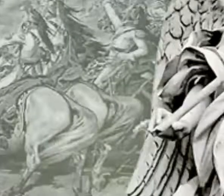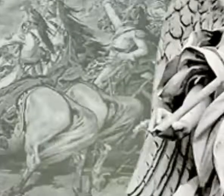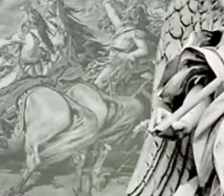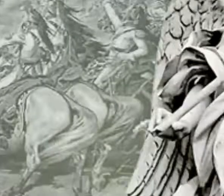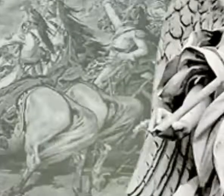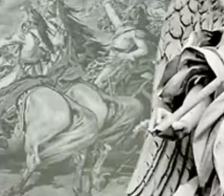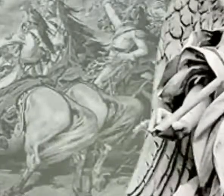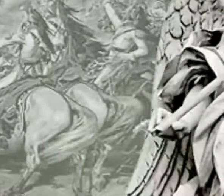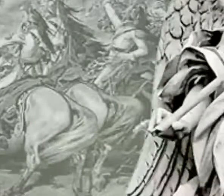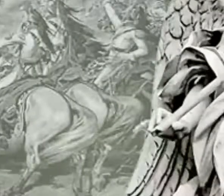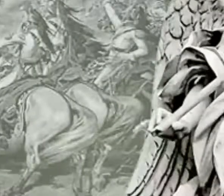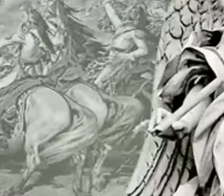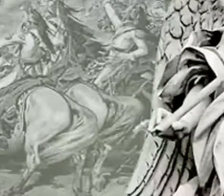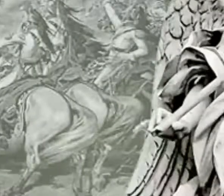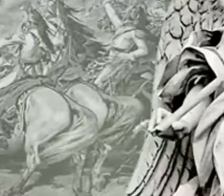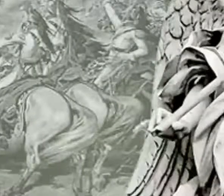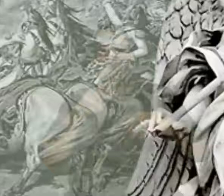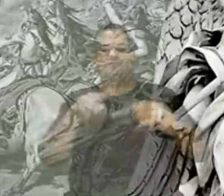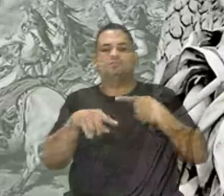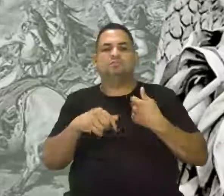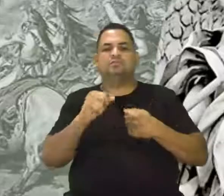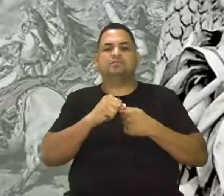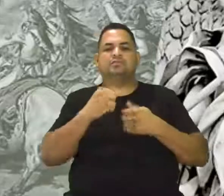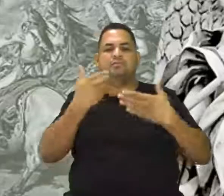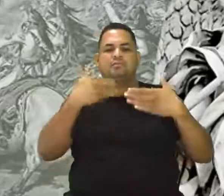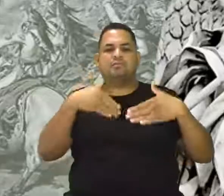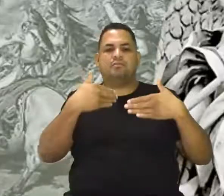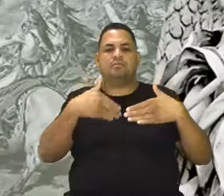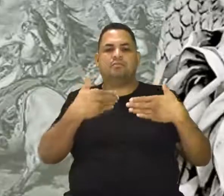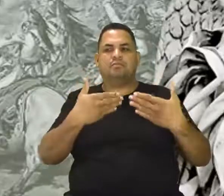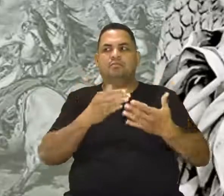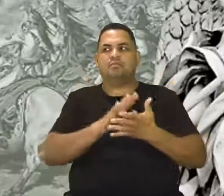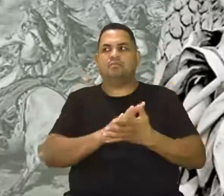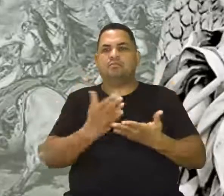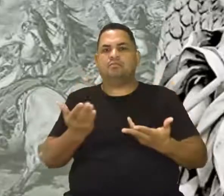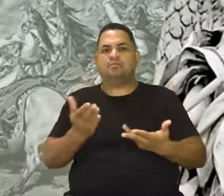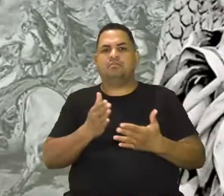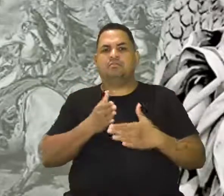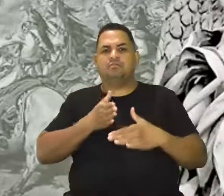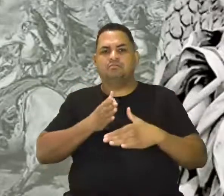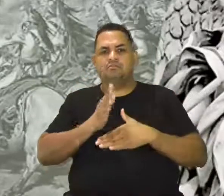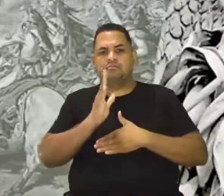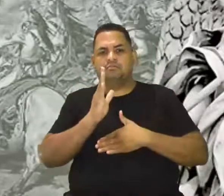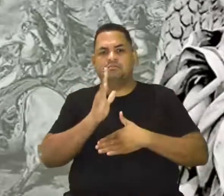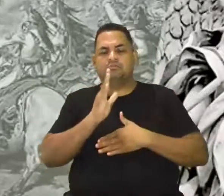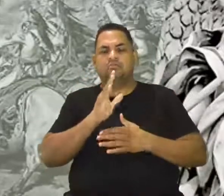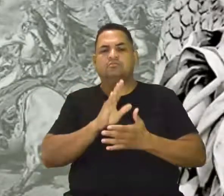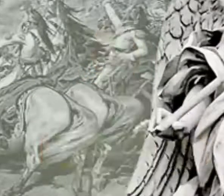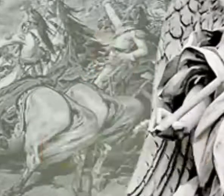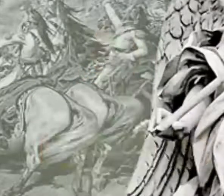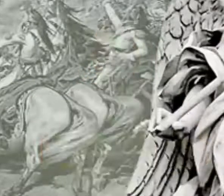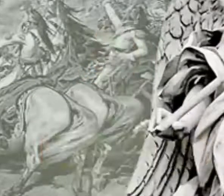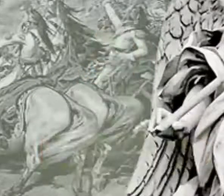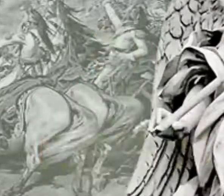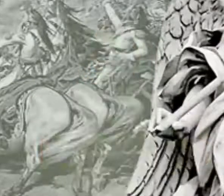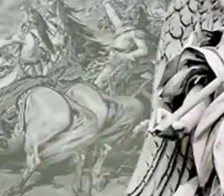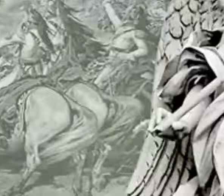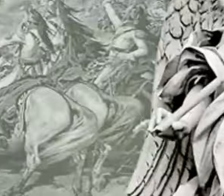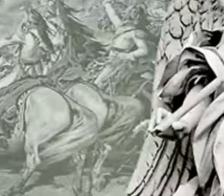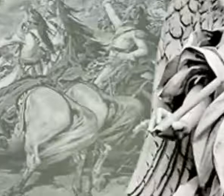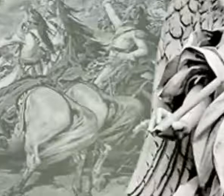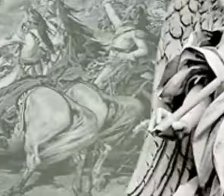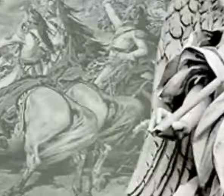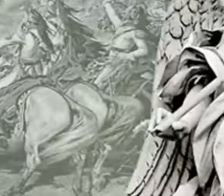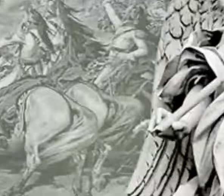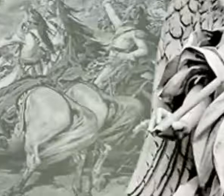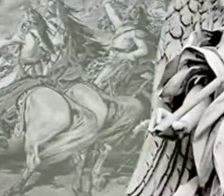médio, eu fazer uma boa prova do Enem, eu passar, entrar na faculdade e ter meu curso